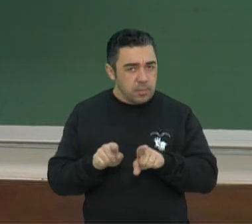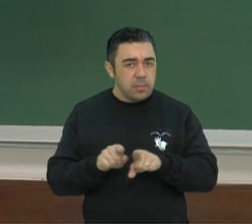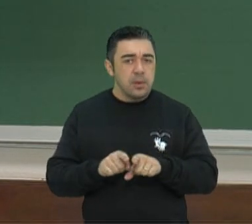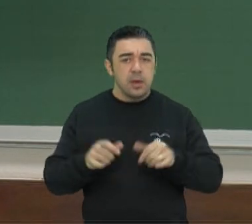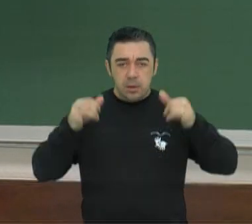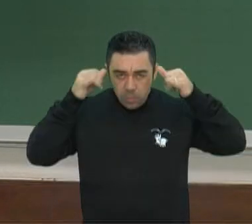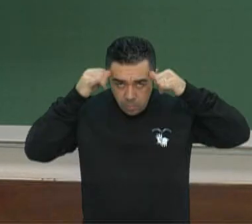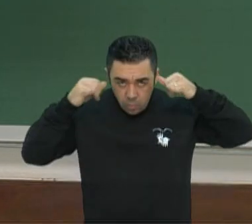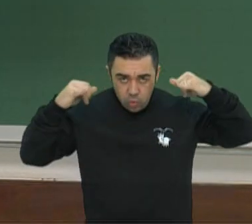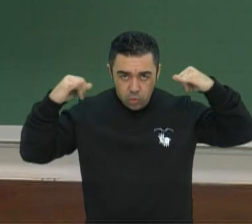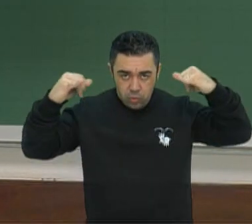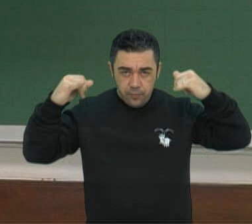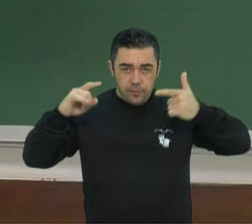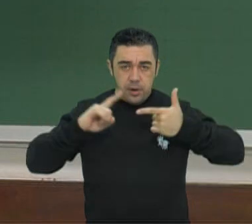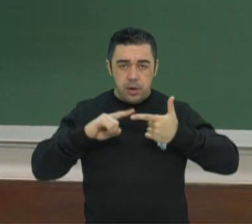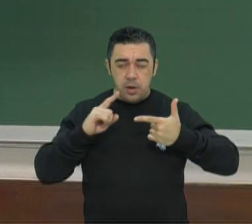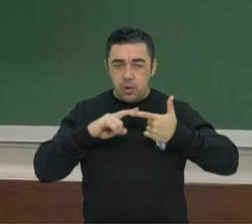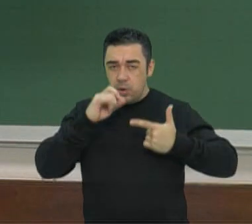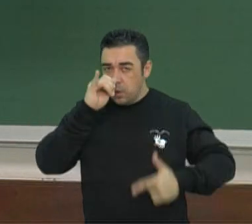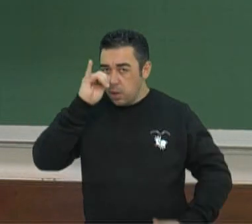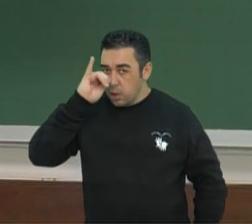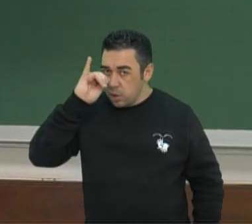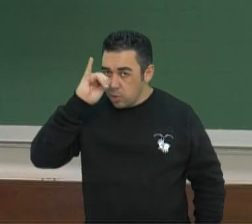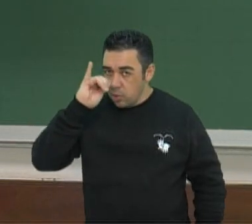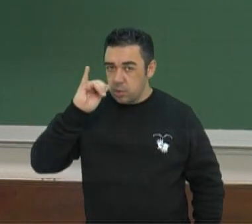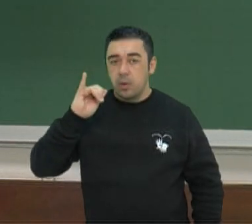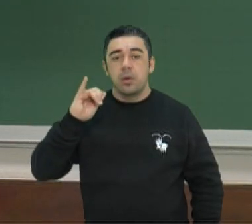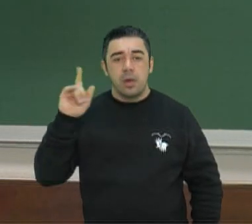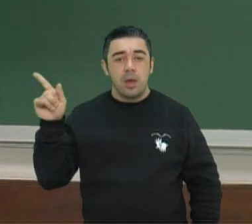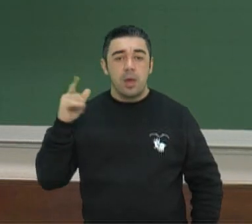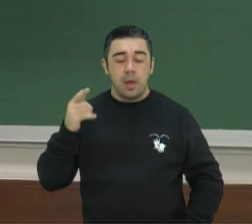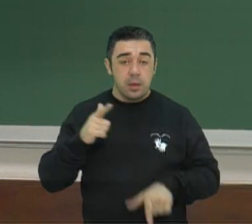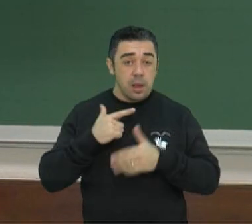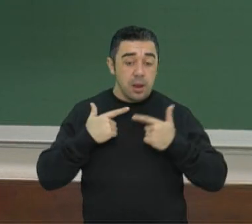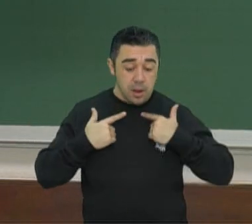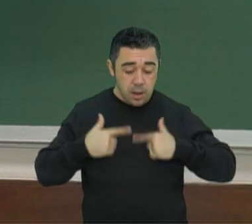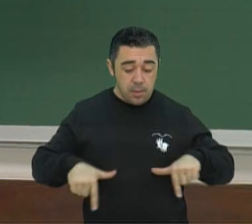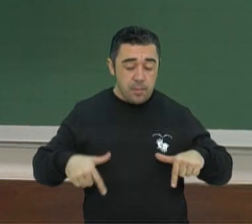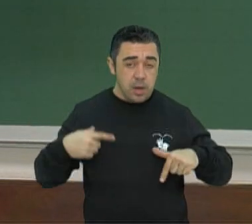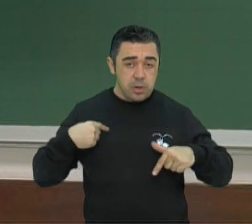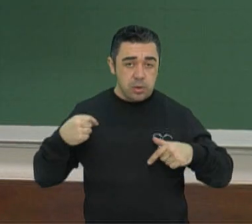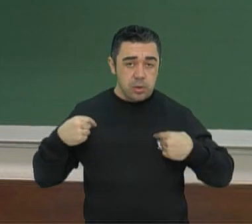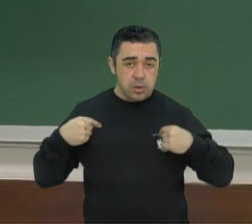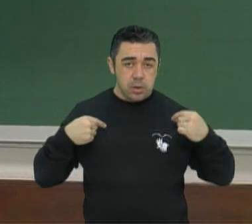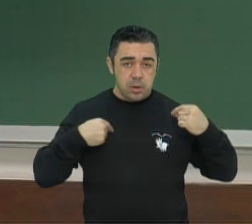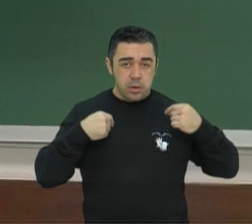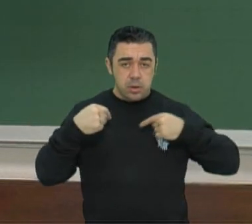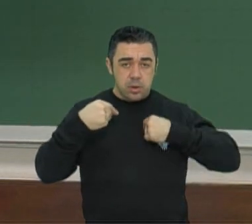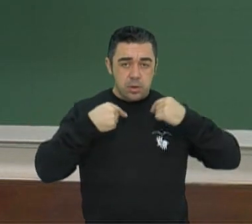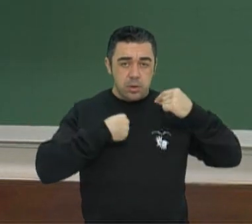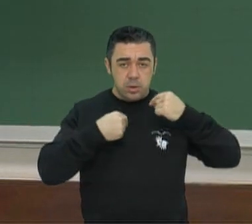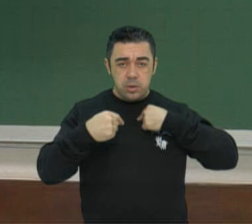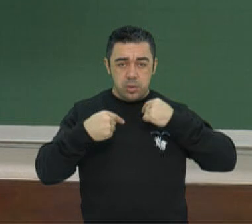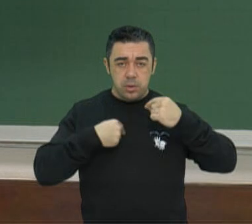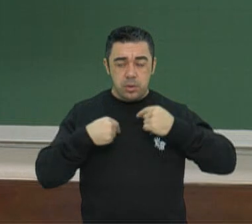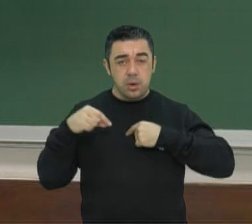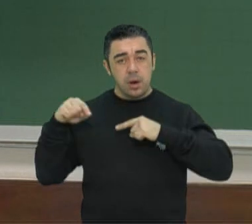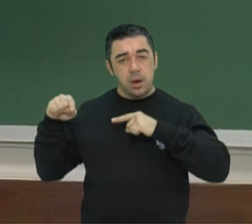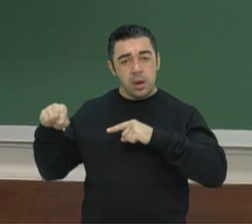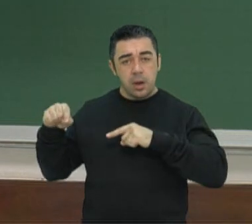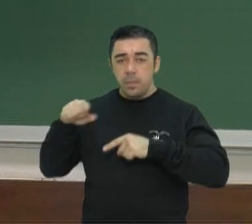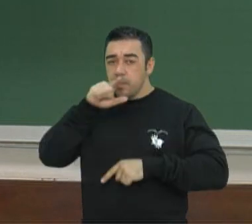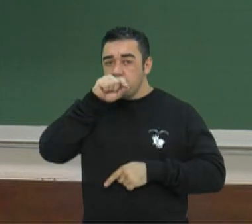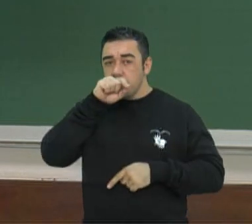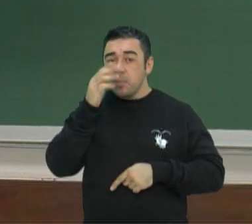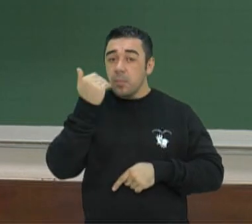de rinocerontes. Então, ela se alimenta. Ó, de volta, está fazendo a limpeza, tirando os parasitas dos animais e ganhando alimento. Eles